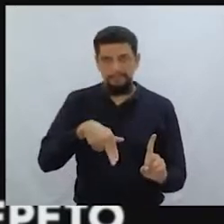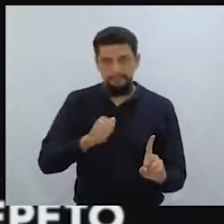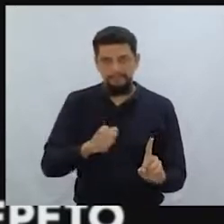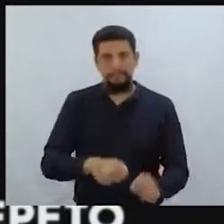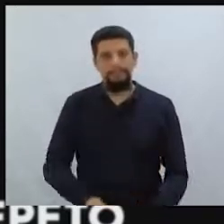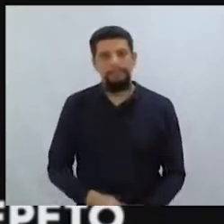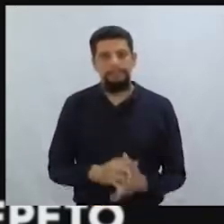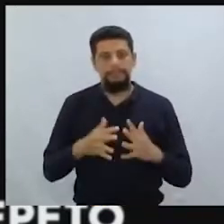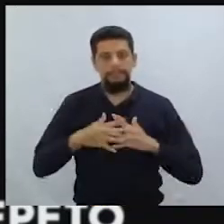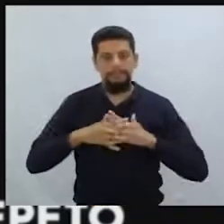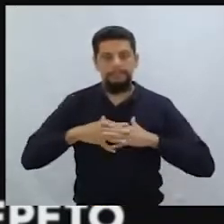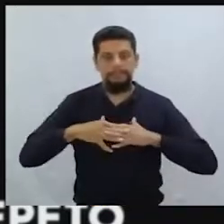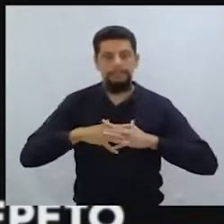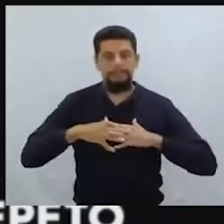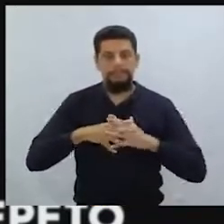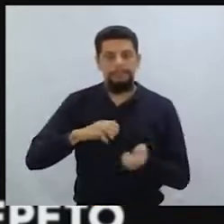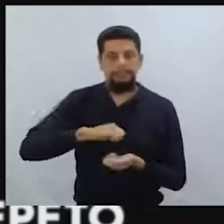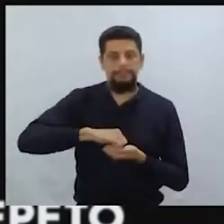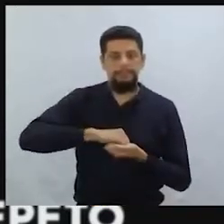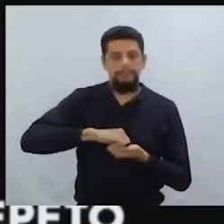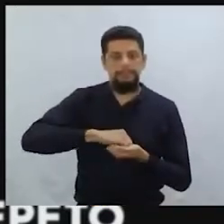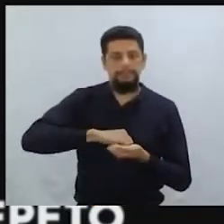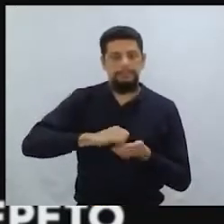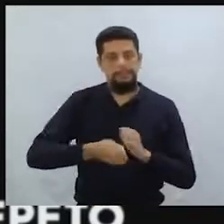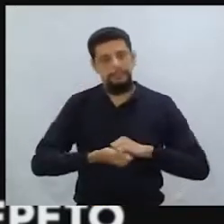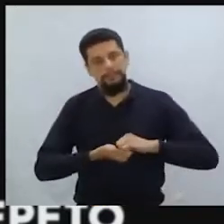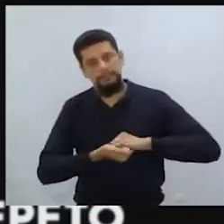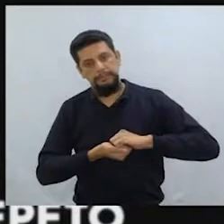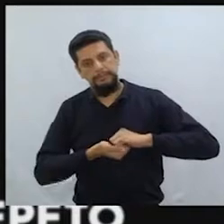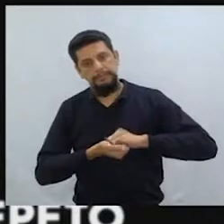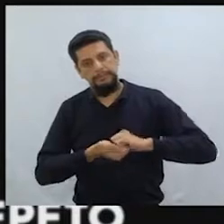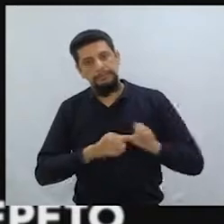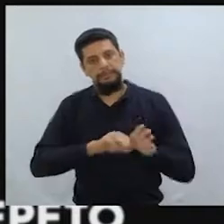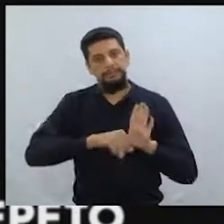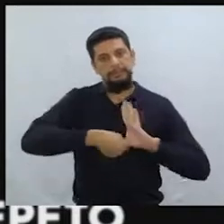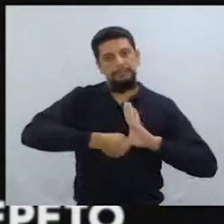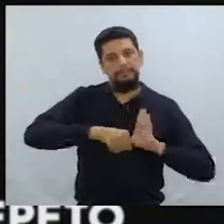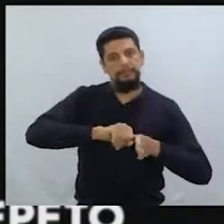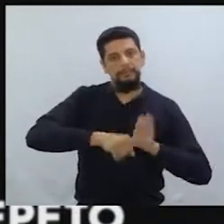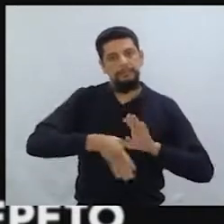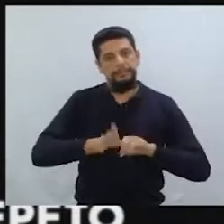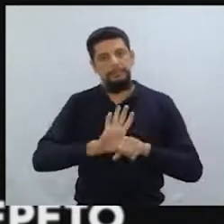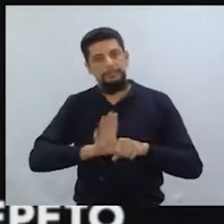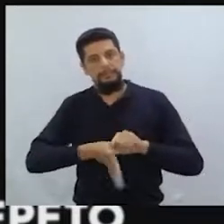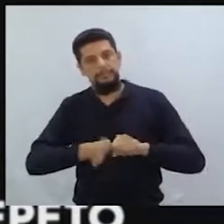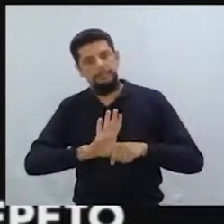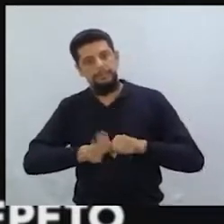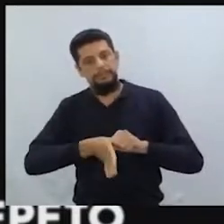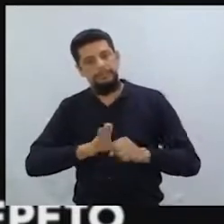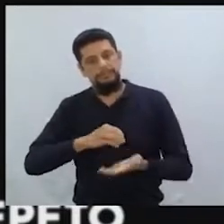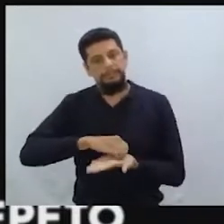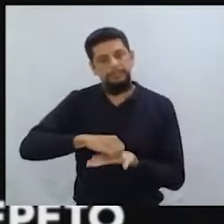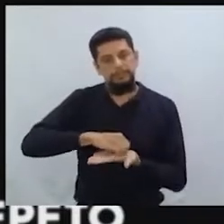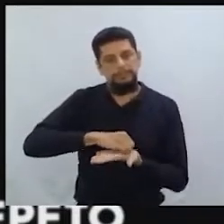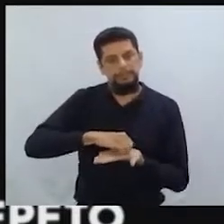essa lembrança. Olha só, nós temos que higienizar bem as nossas mãos. Todas as partes das nossas mãos.